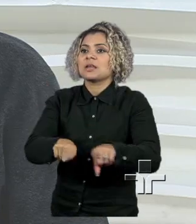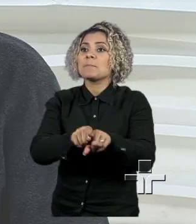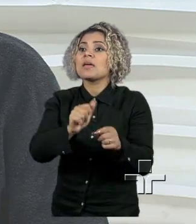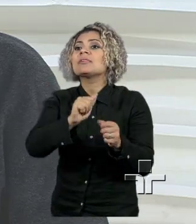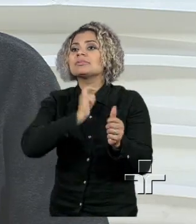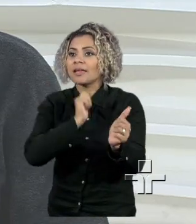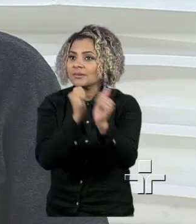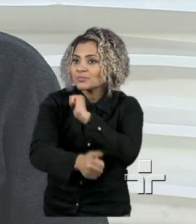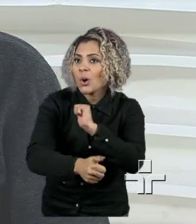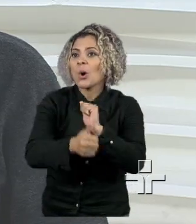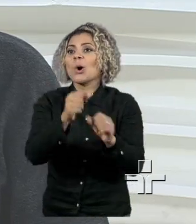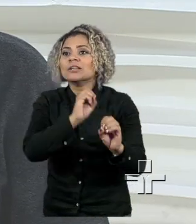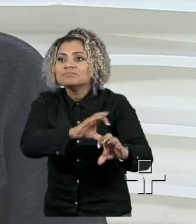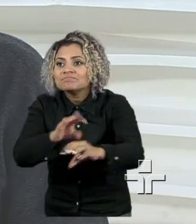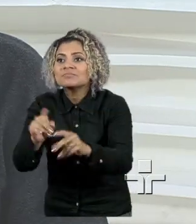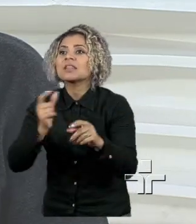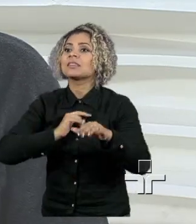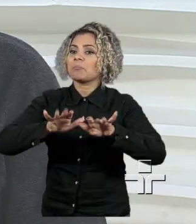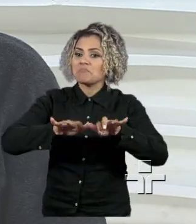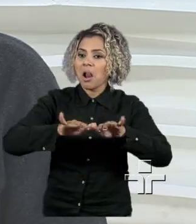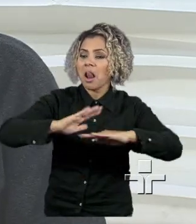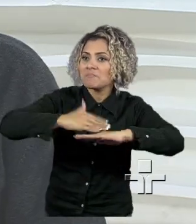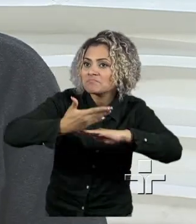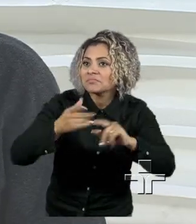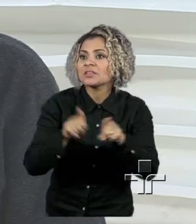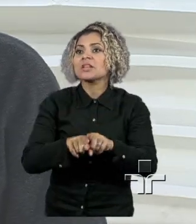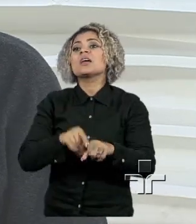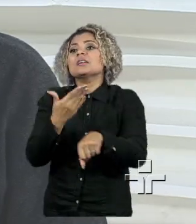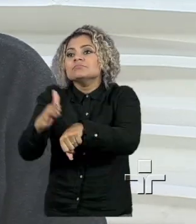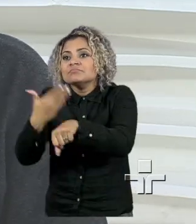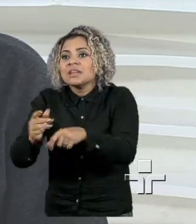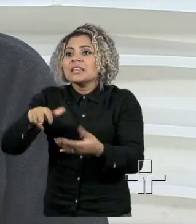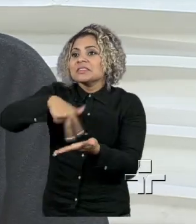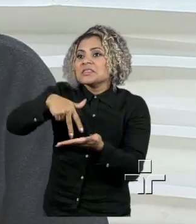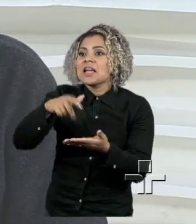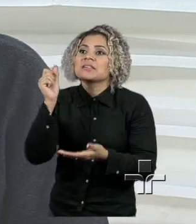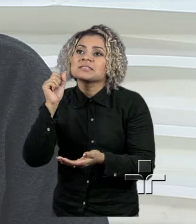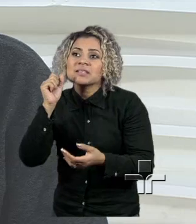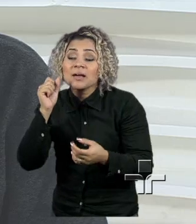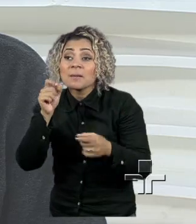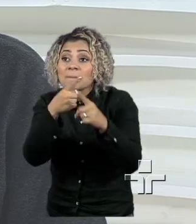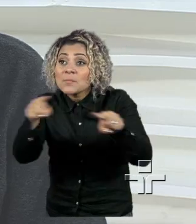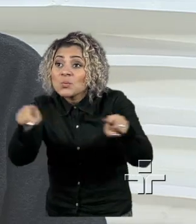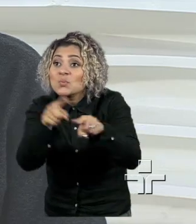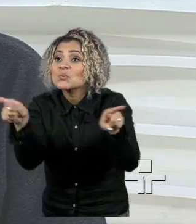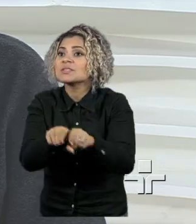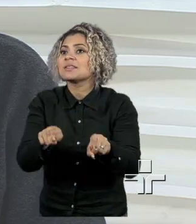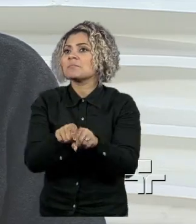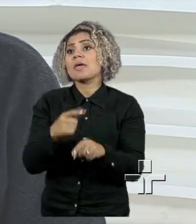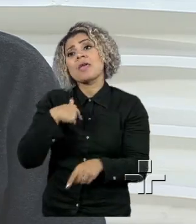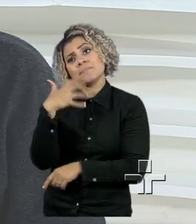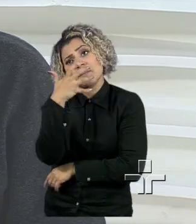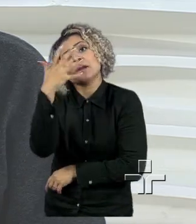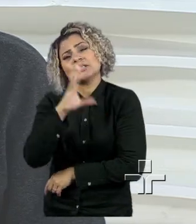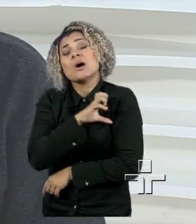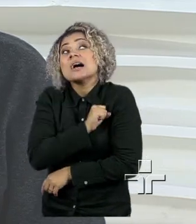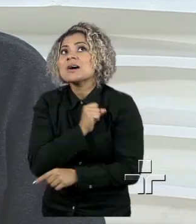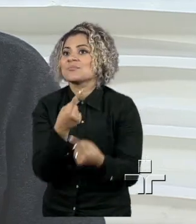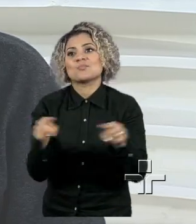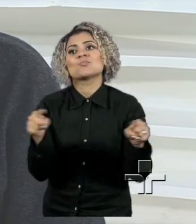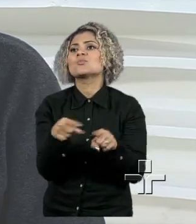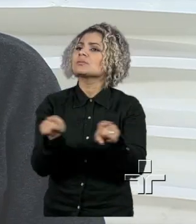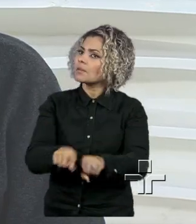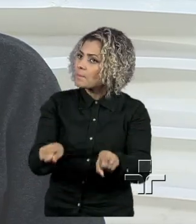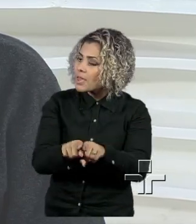de esporte, de computador, reforço escolar, dança, música, que é uma das minhas grandes paixões, né?